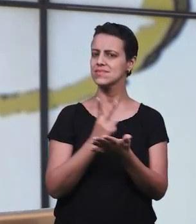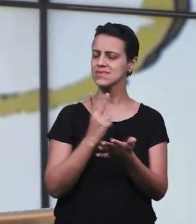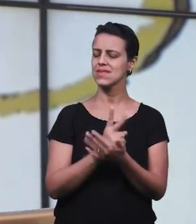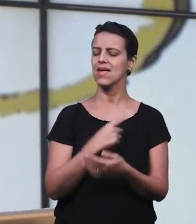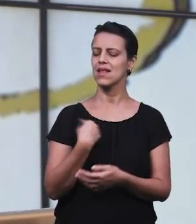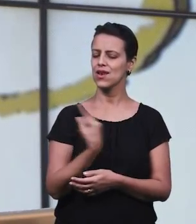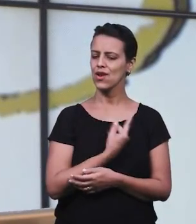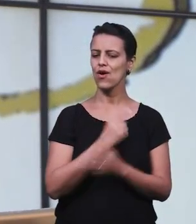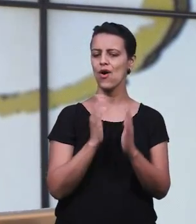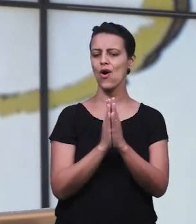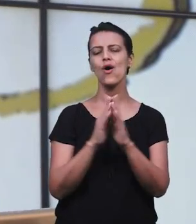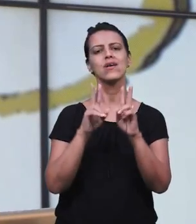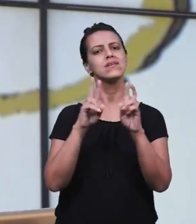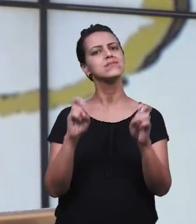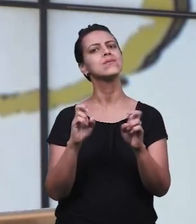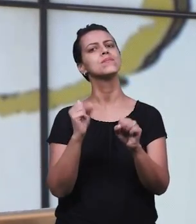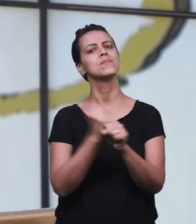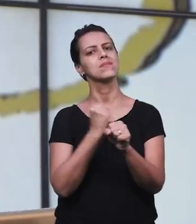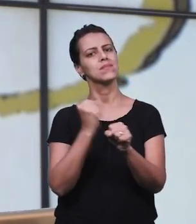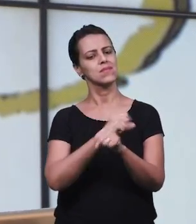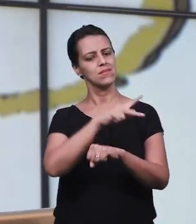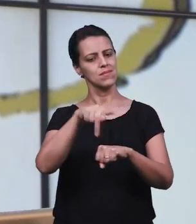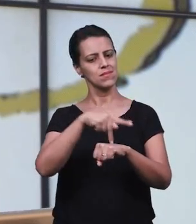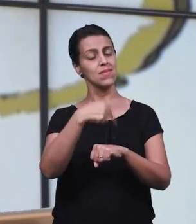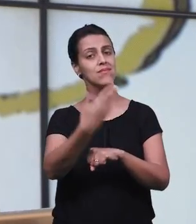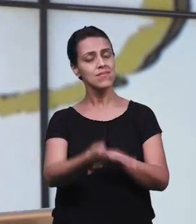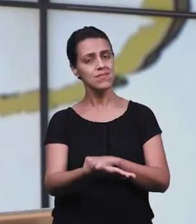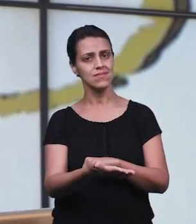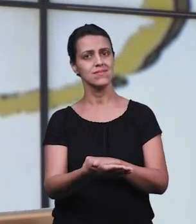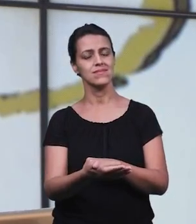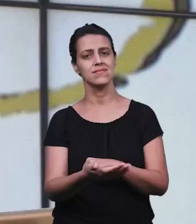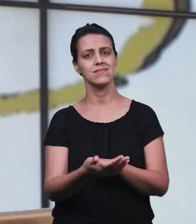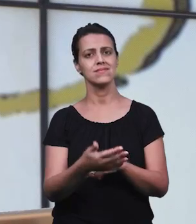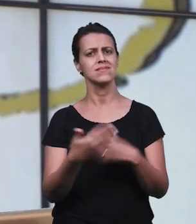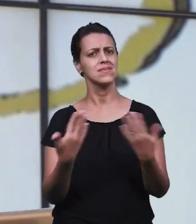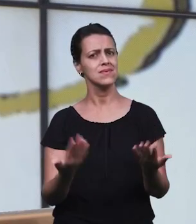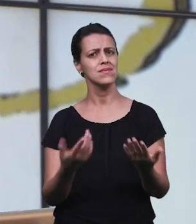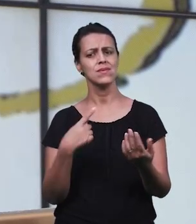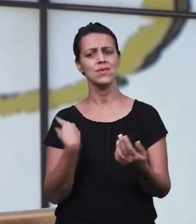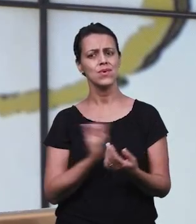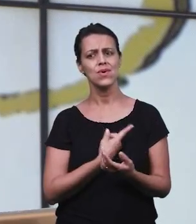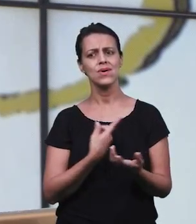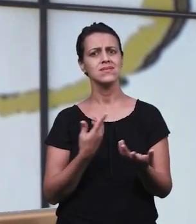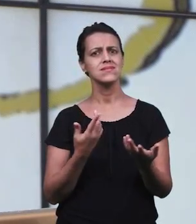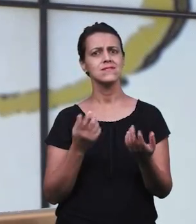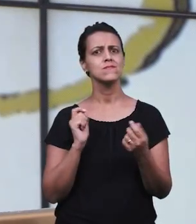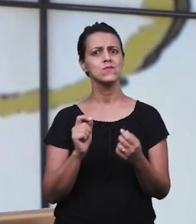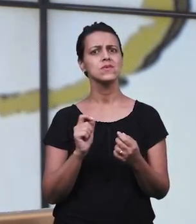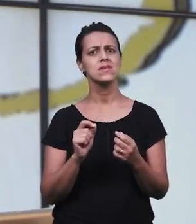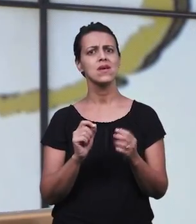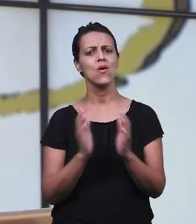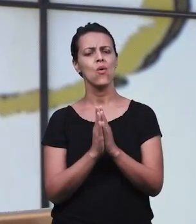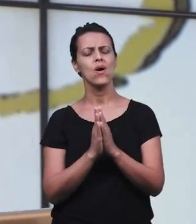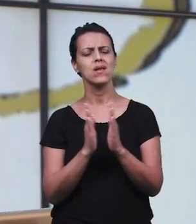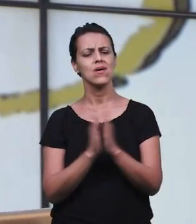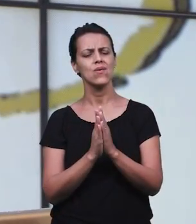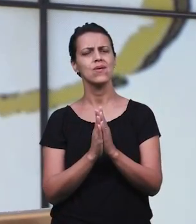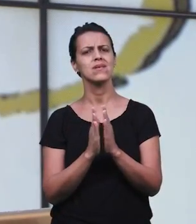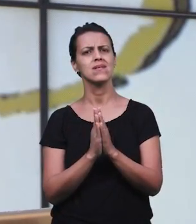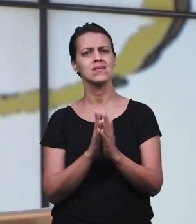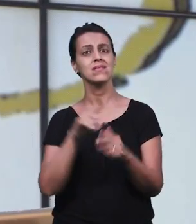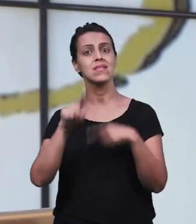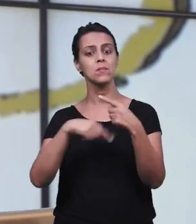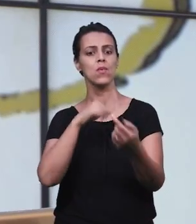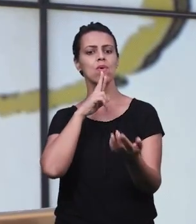para contar. E é muito interessante quando a gente traz para os irmãos o resultado dessas orações. Né? Nós estamos orando pela